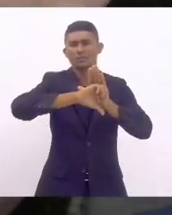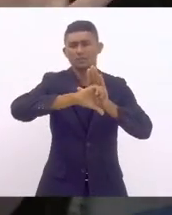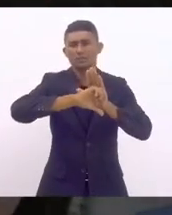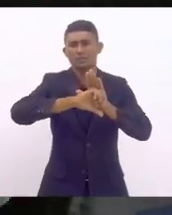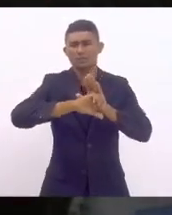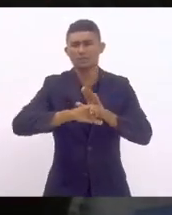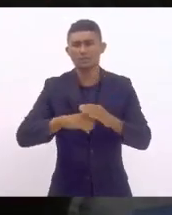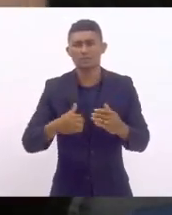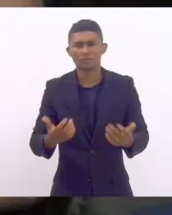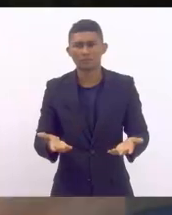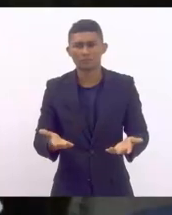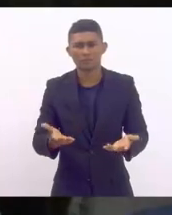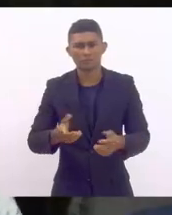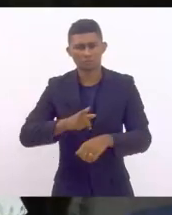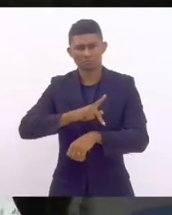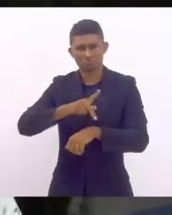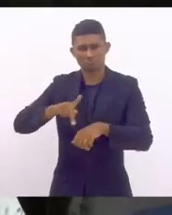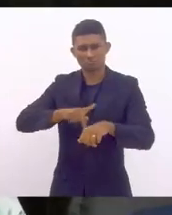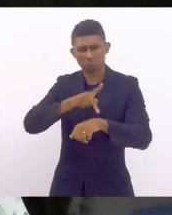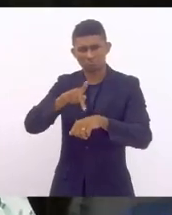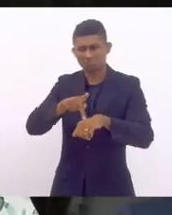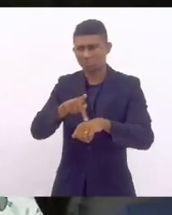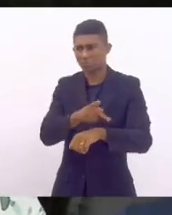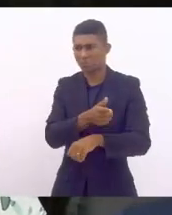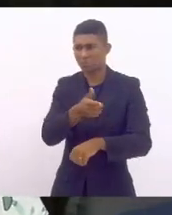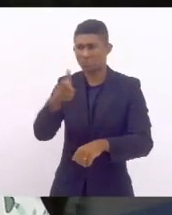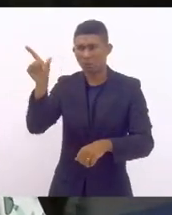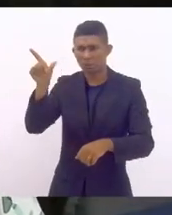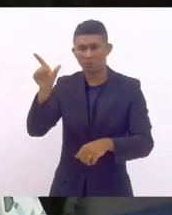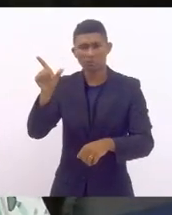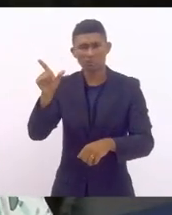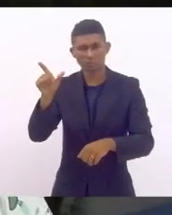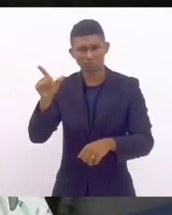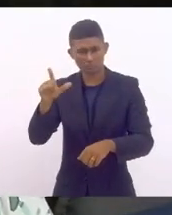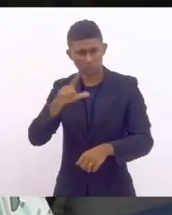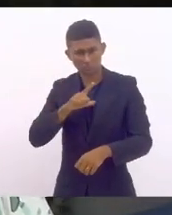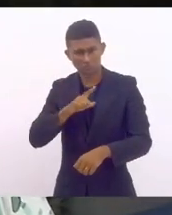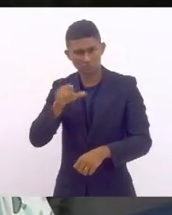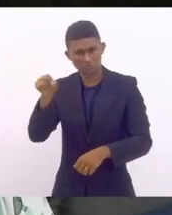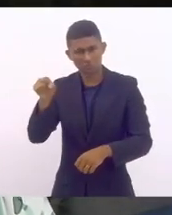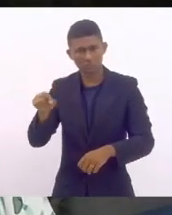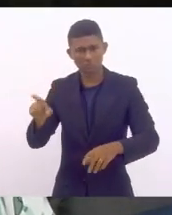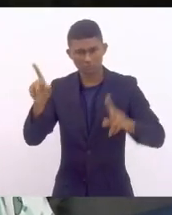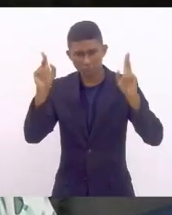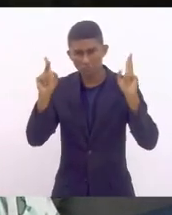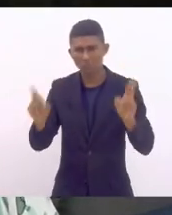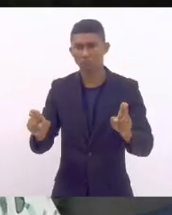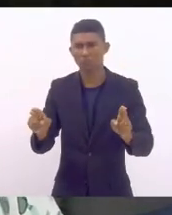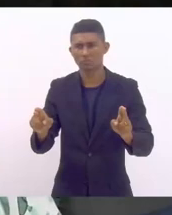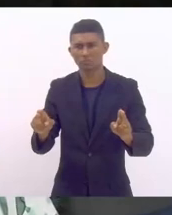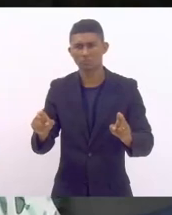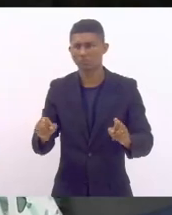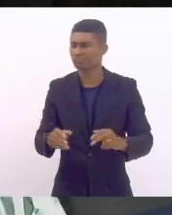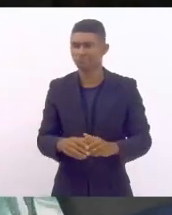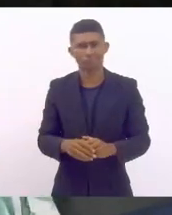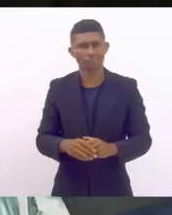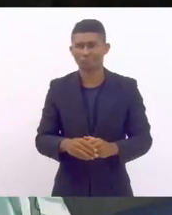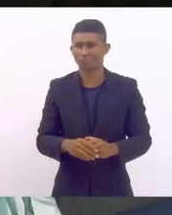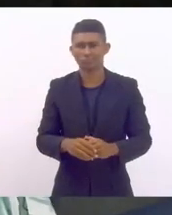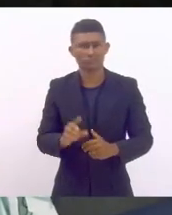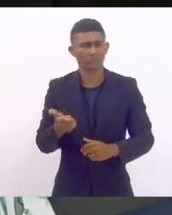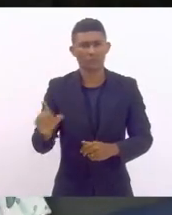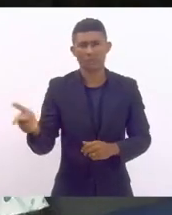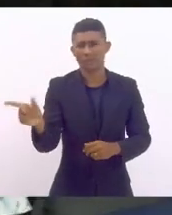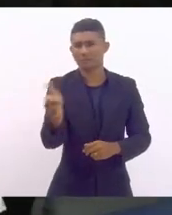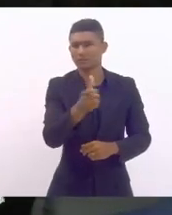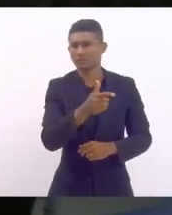planetária não tem nenhum país do mundo não há no planeta uma um com um orçamento congelado na